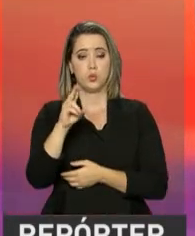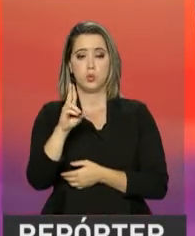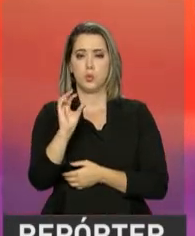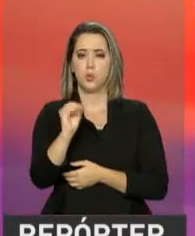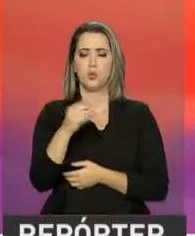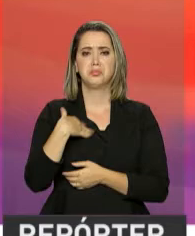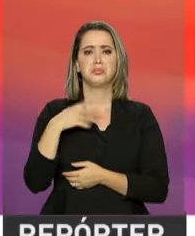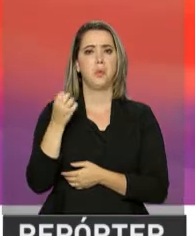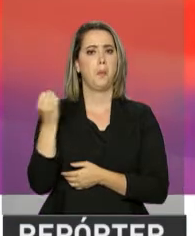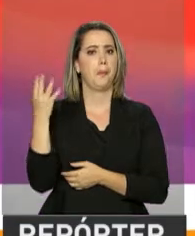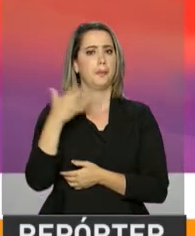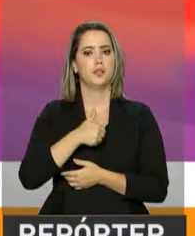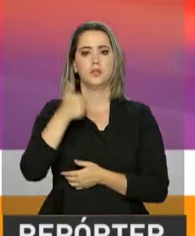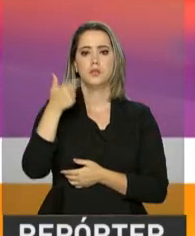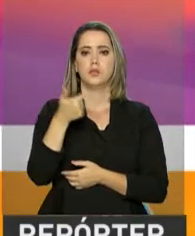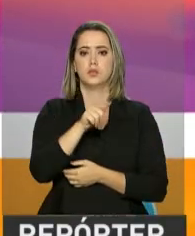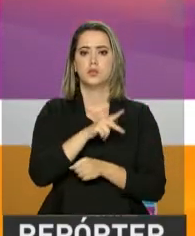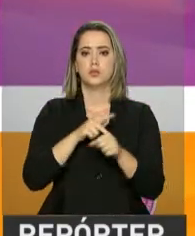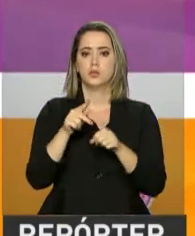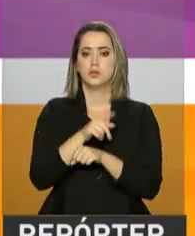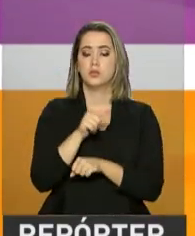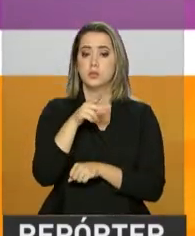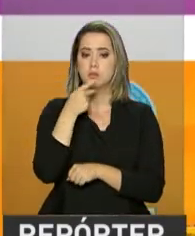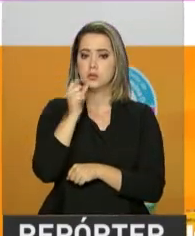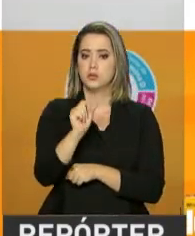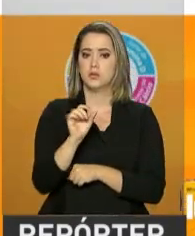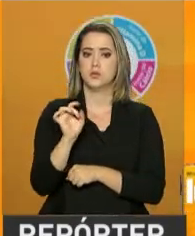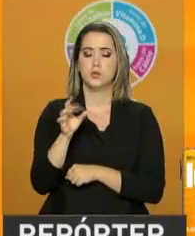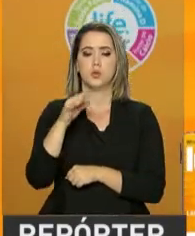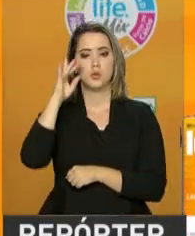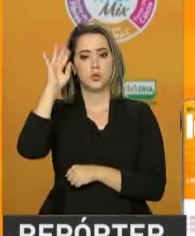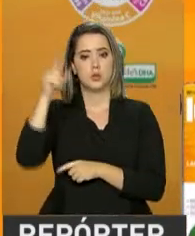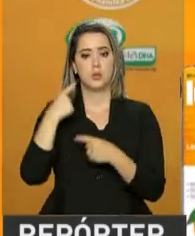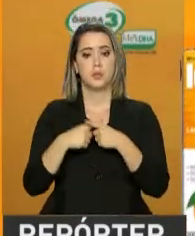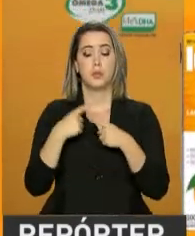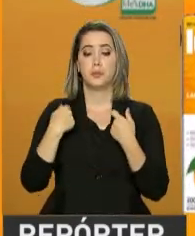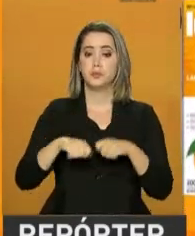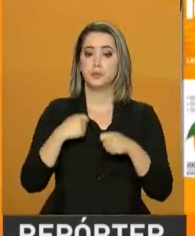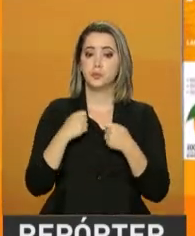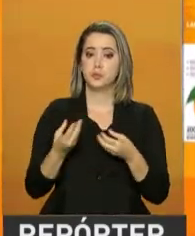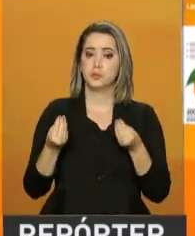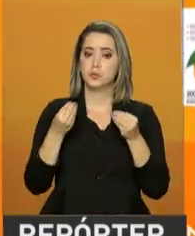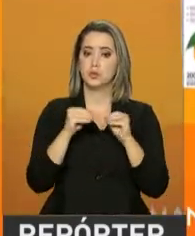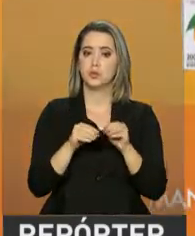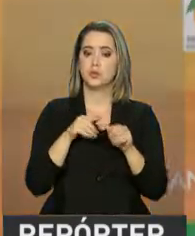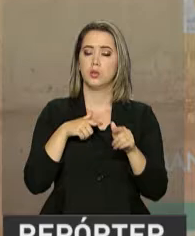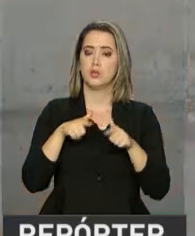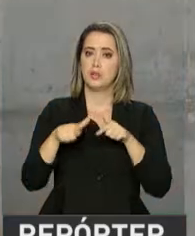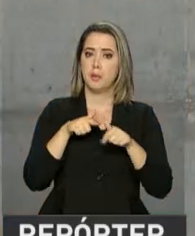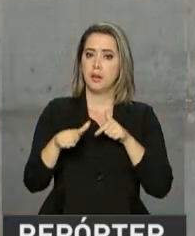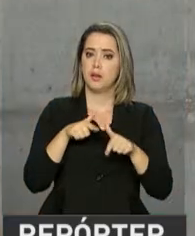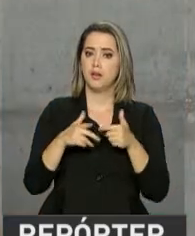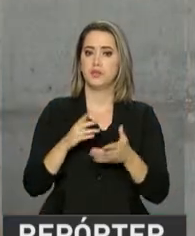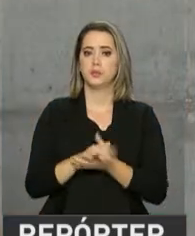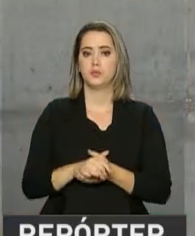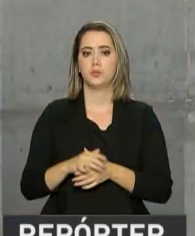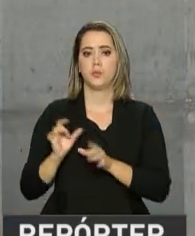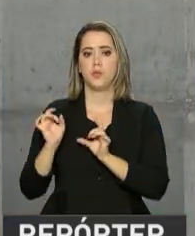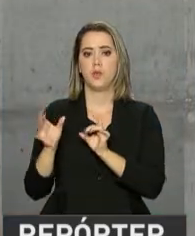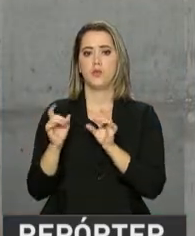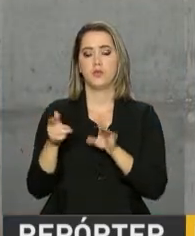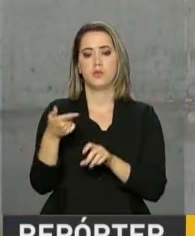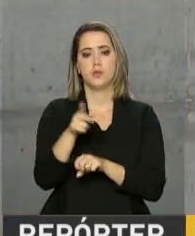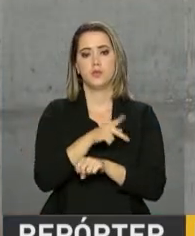tanto sucesso lá fora daniel garante que não basta sonhar é preciso colocar a mão na massa e exportá é um exercício